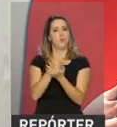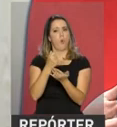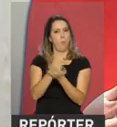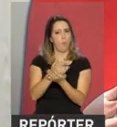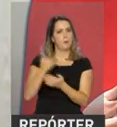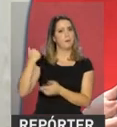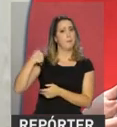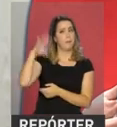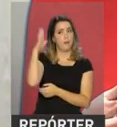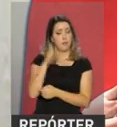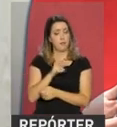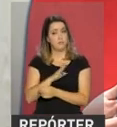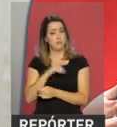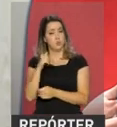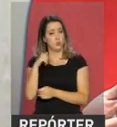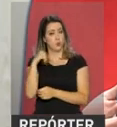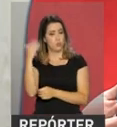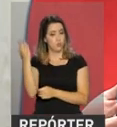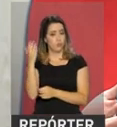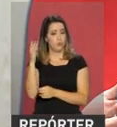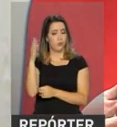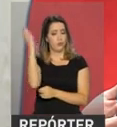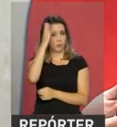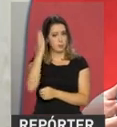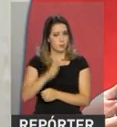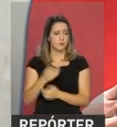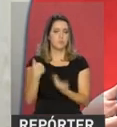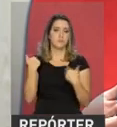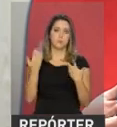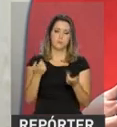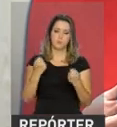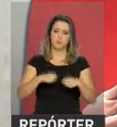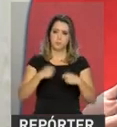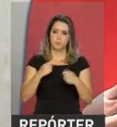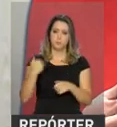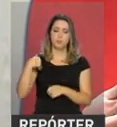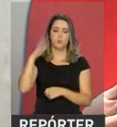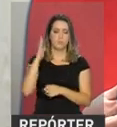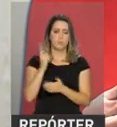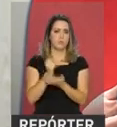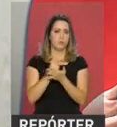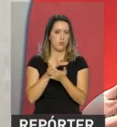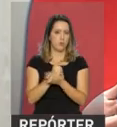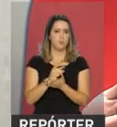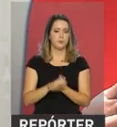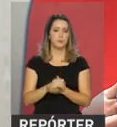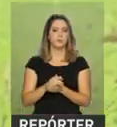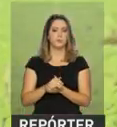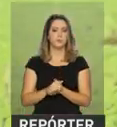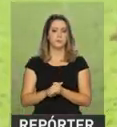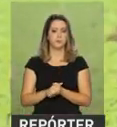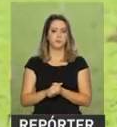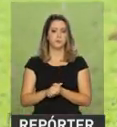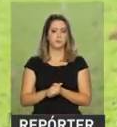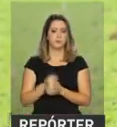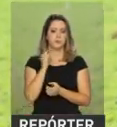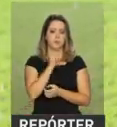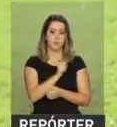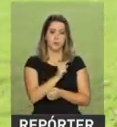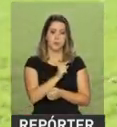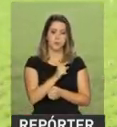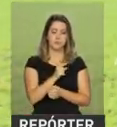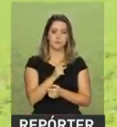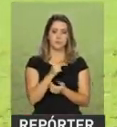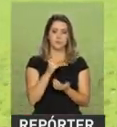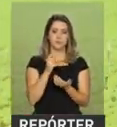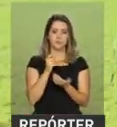então com que se tenha uma demanda maior por consequência um aumento também maior das nossas importações esse exportador de soja